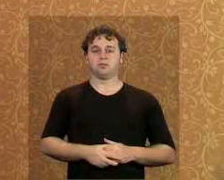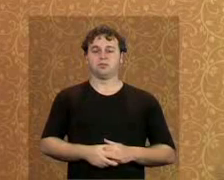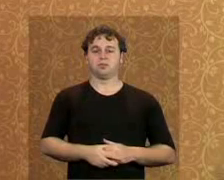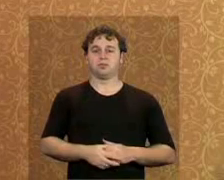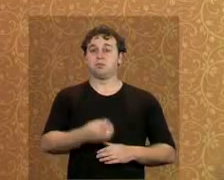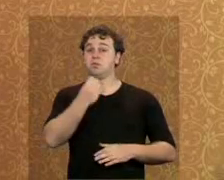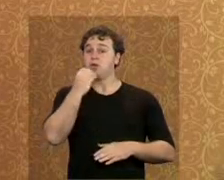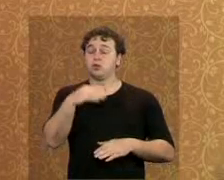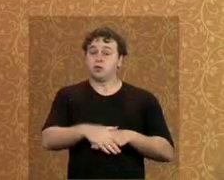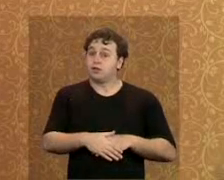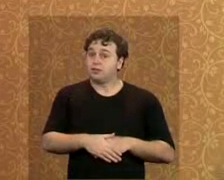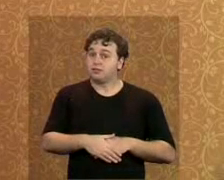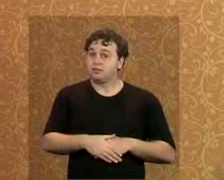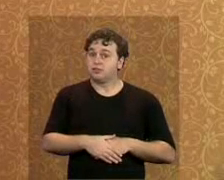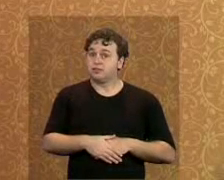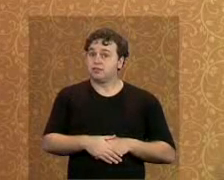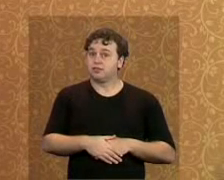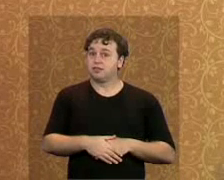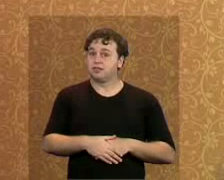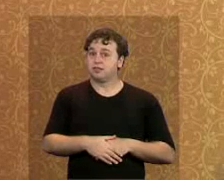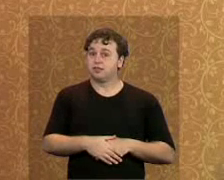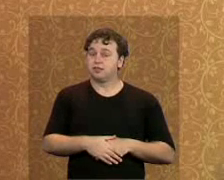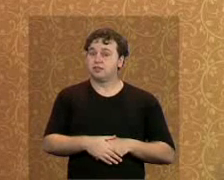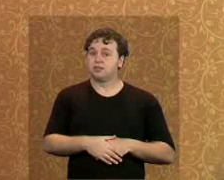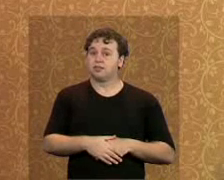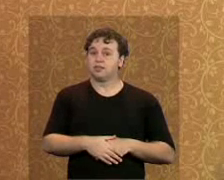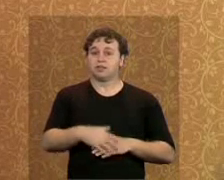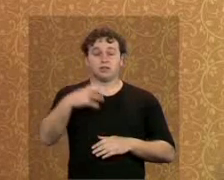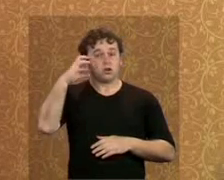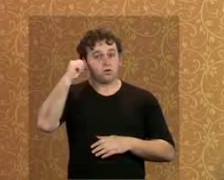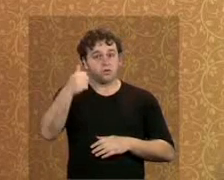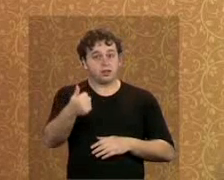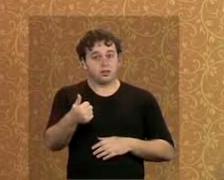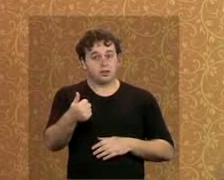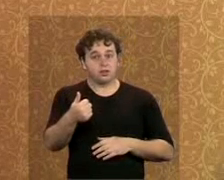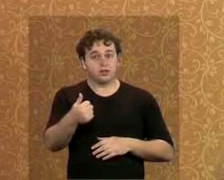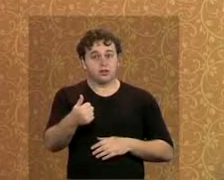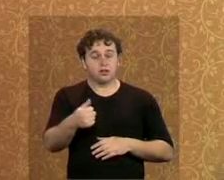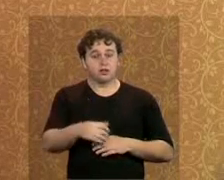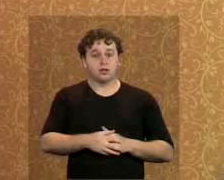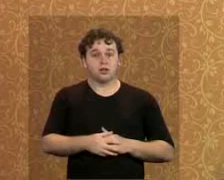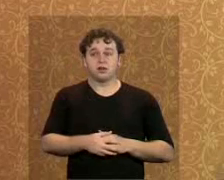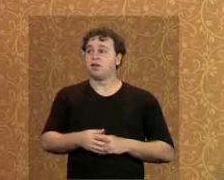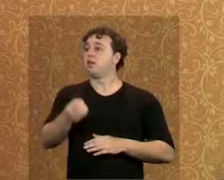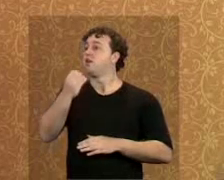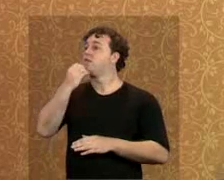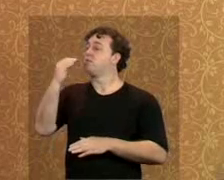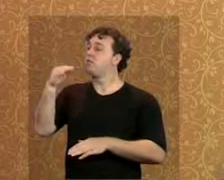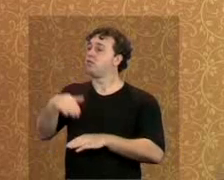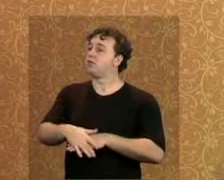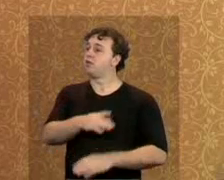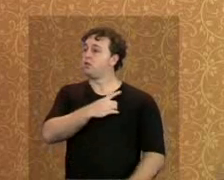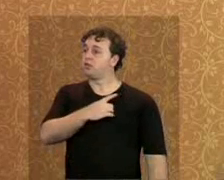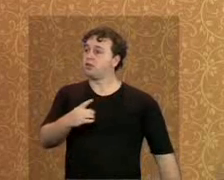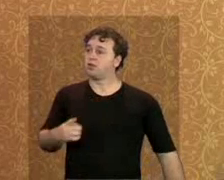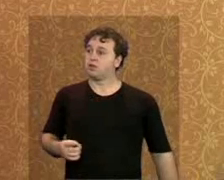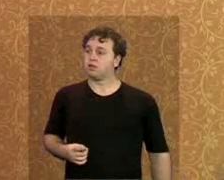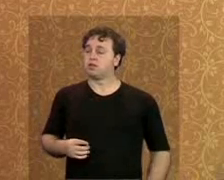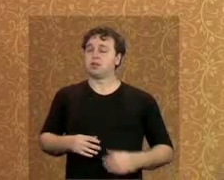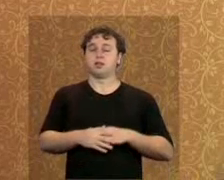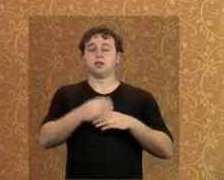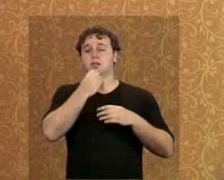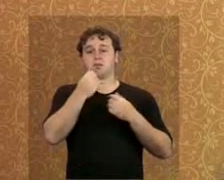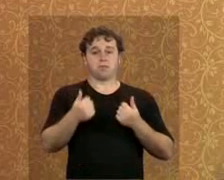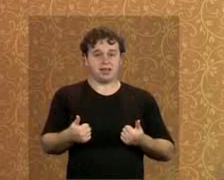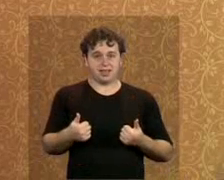Alô, boa noite! A senhora está me ouvindo? Boa noite, Lúcio! Aí, está me